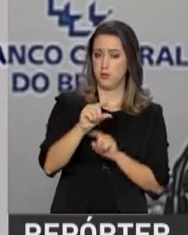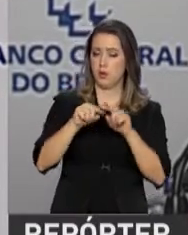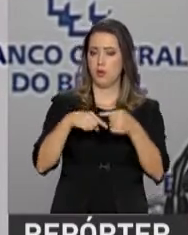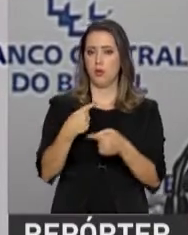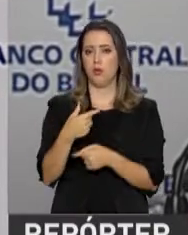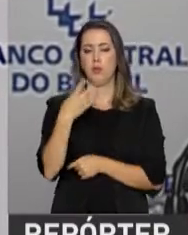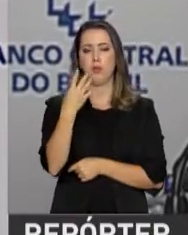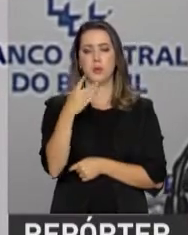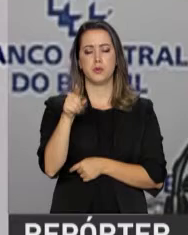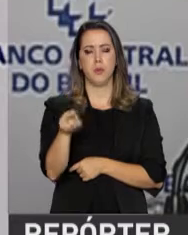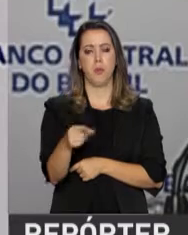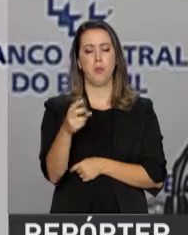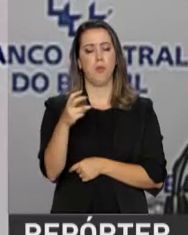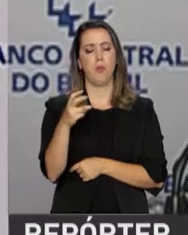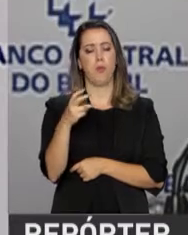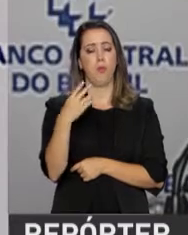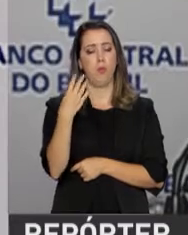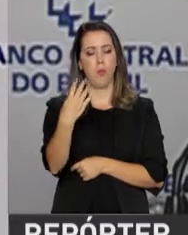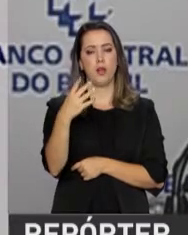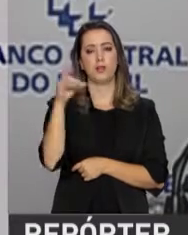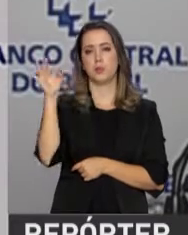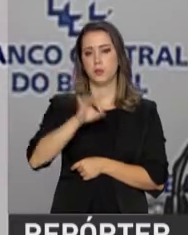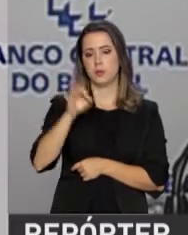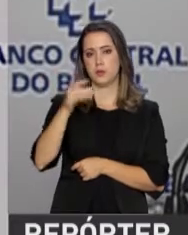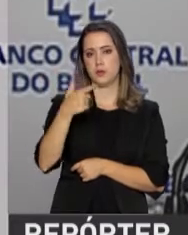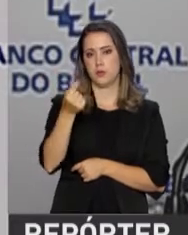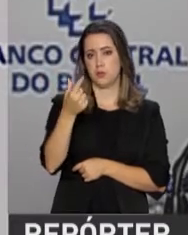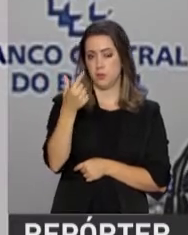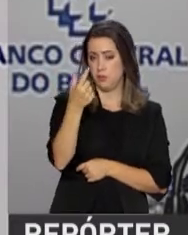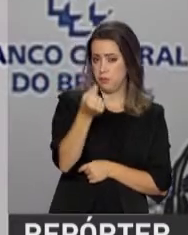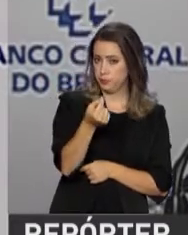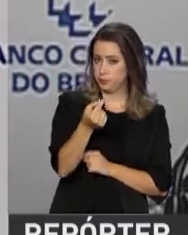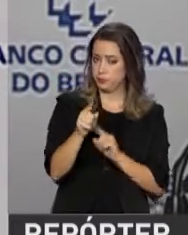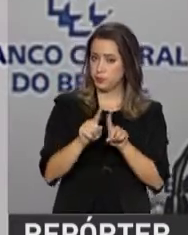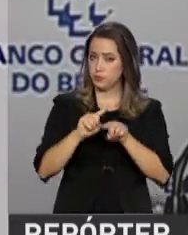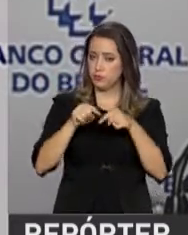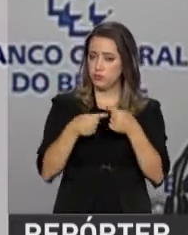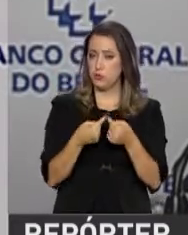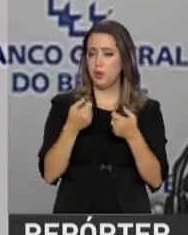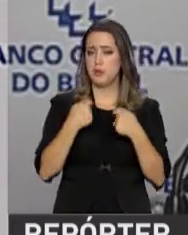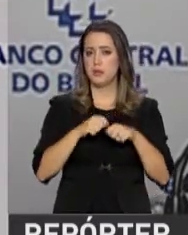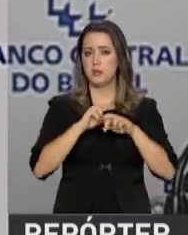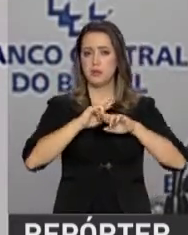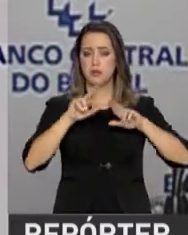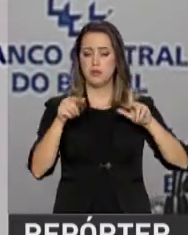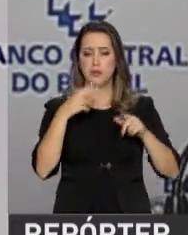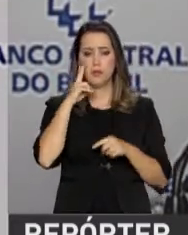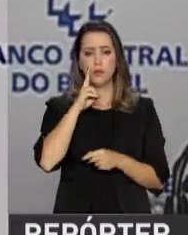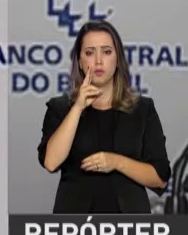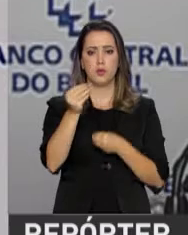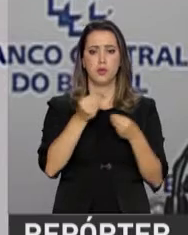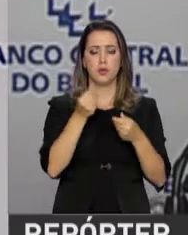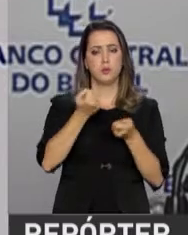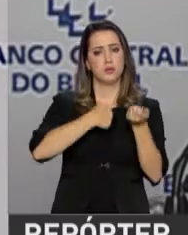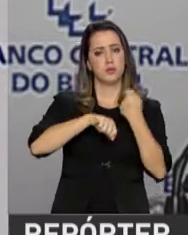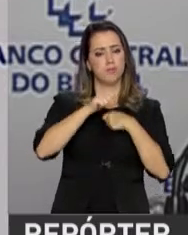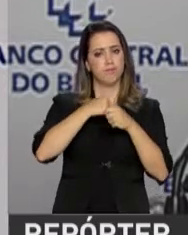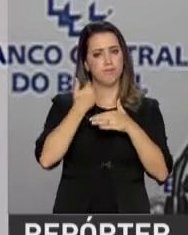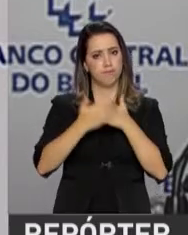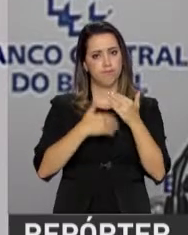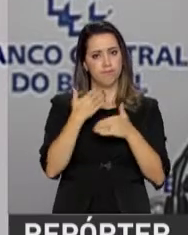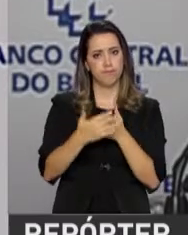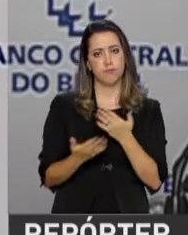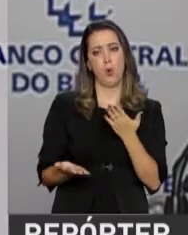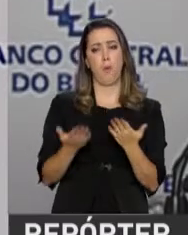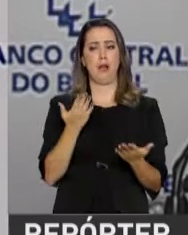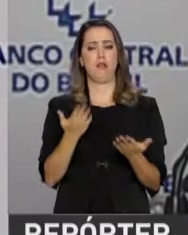2020. O processo de flexibilização monetária continuará dependendo da evolução da atividade econômica, do